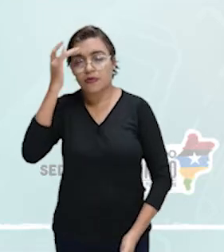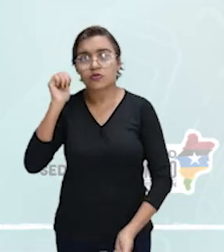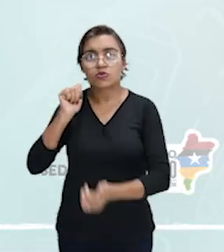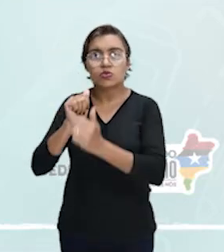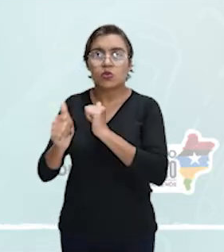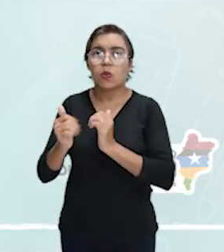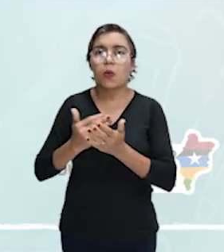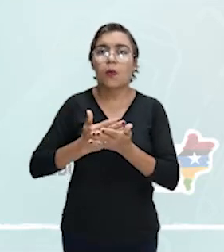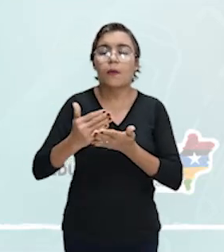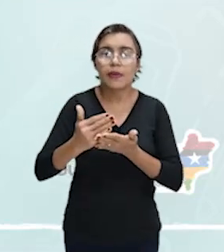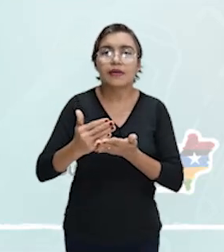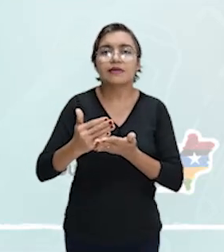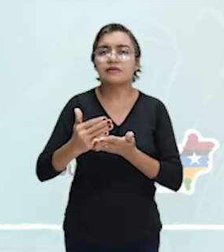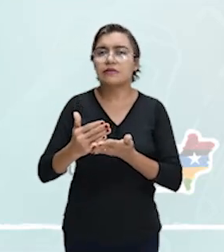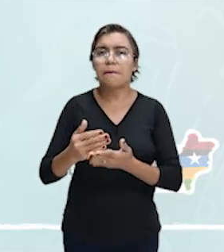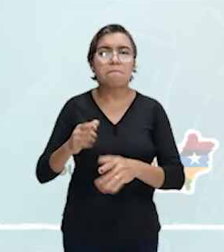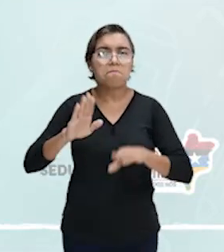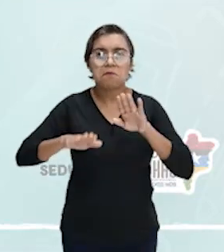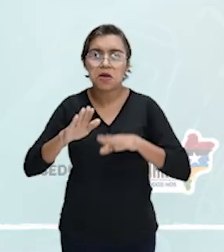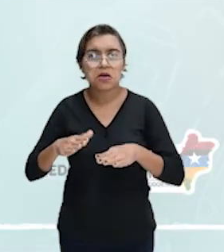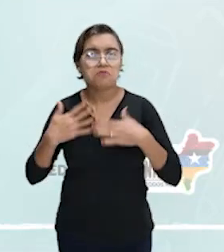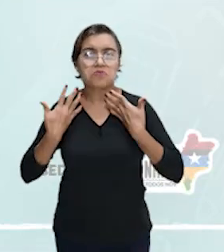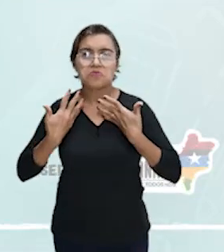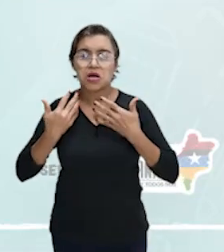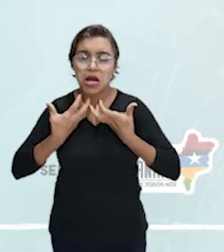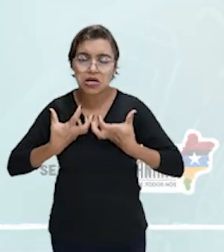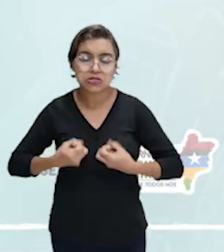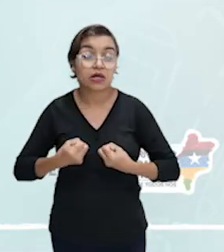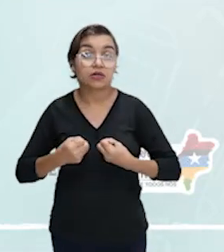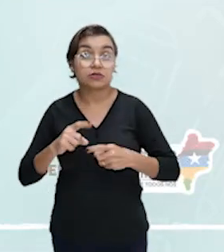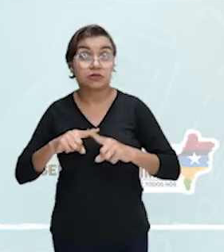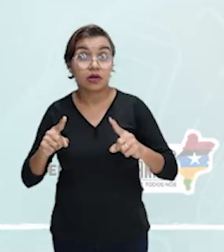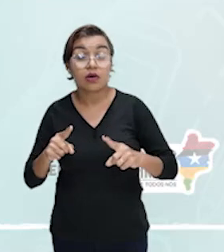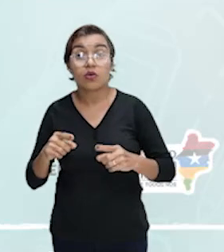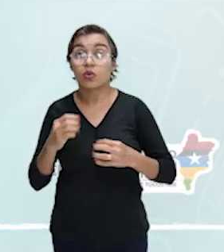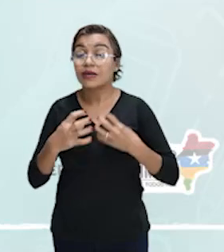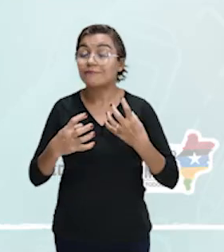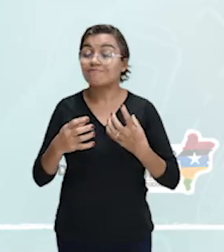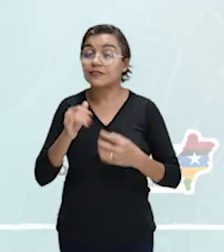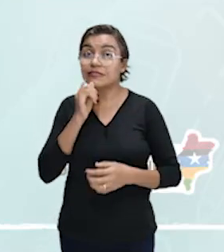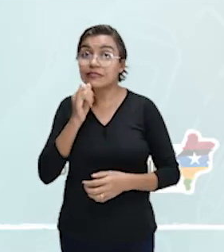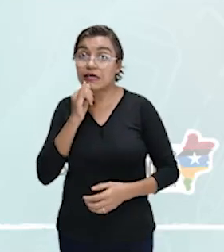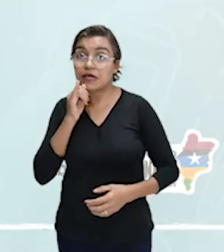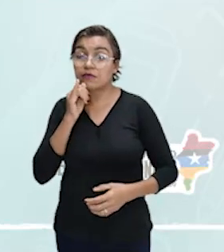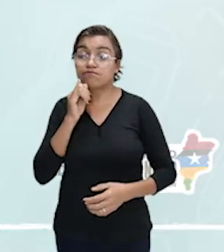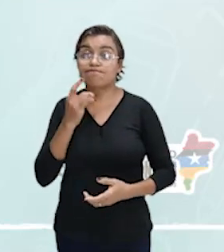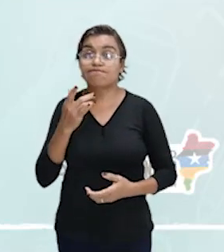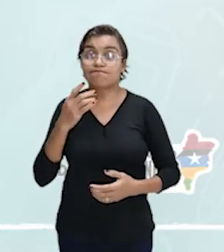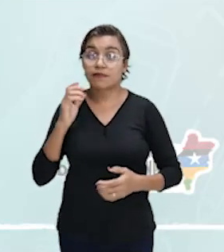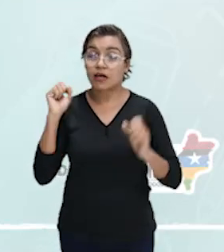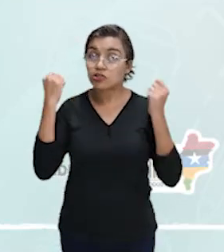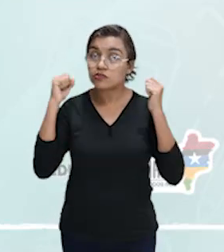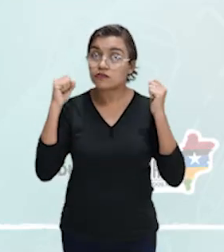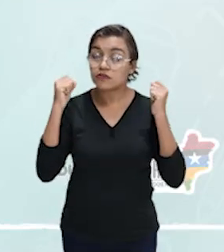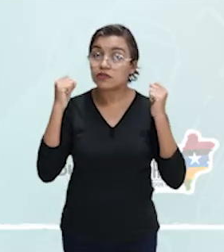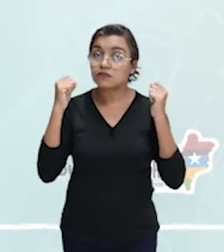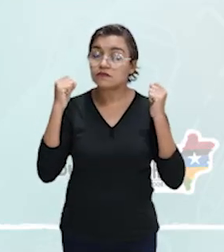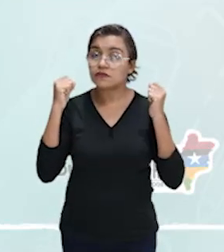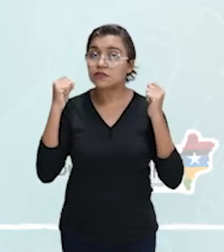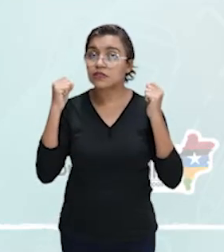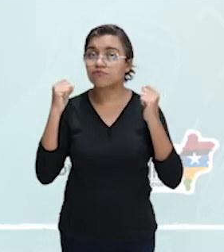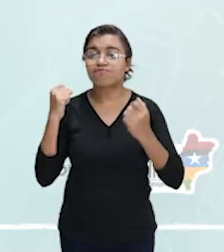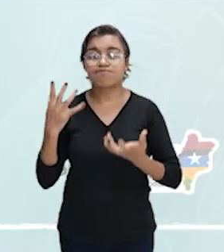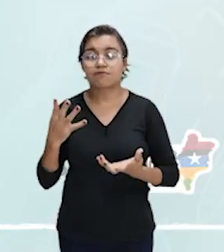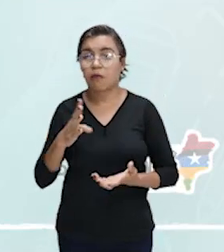recuperado do treino anterior, de forma que o estresse gerado pela atividade física passa a se acumular treino após